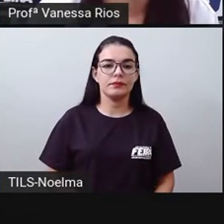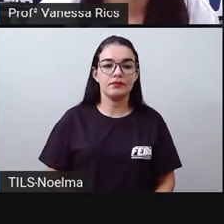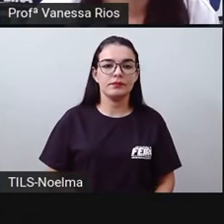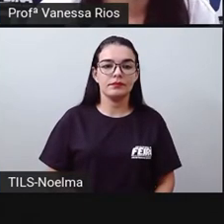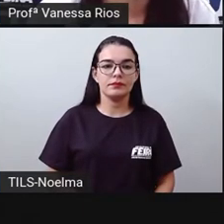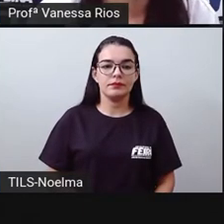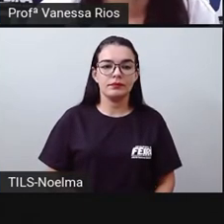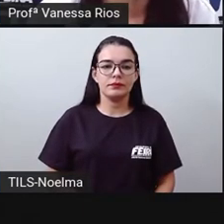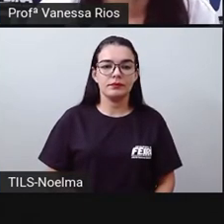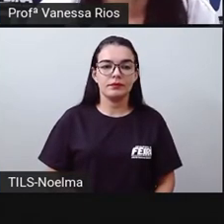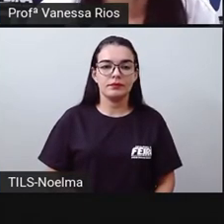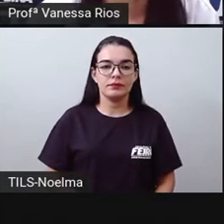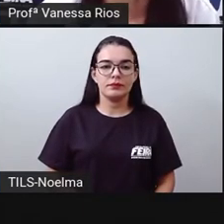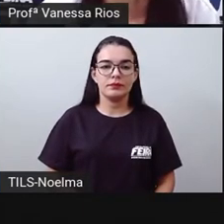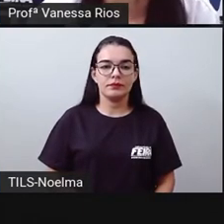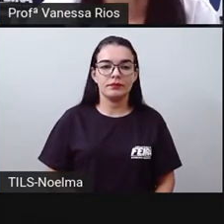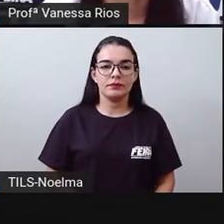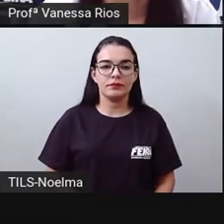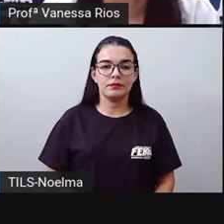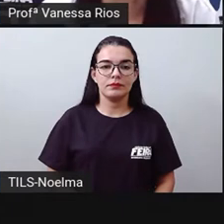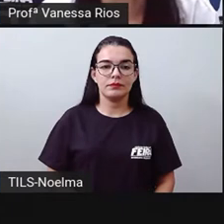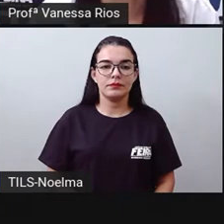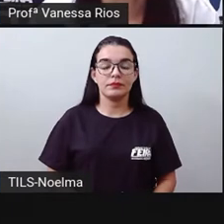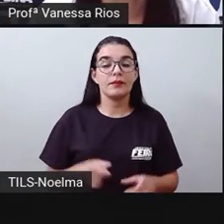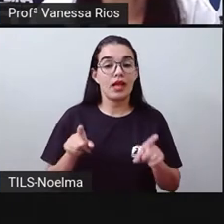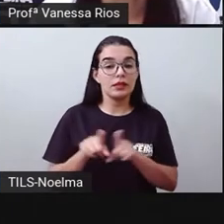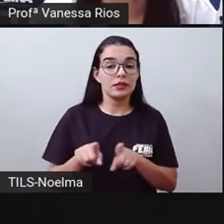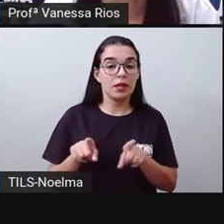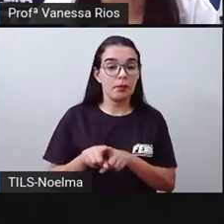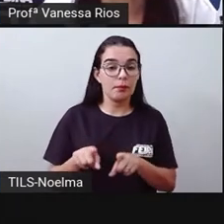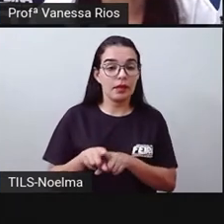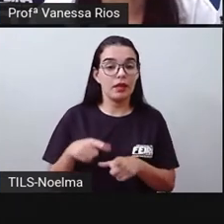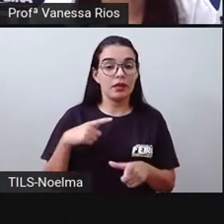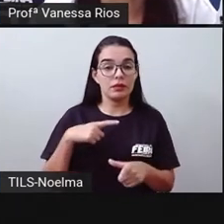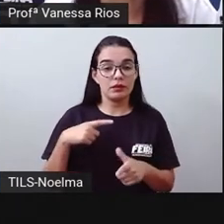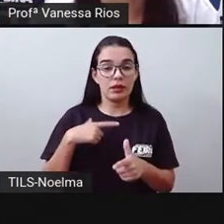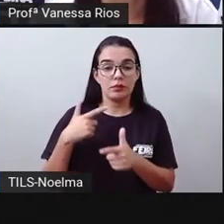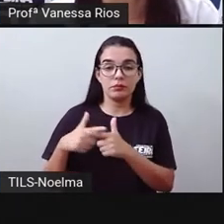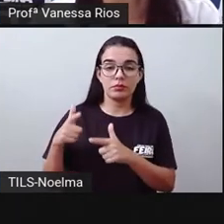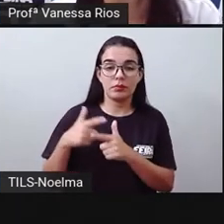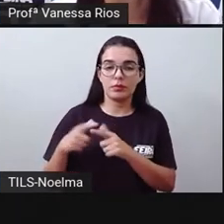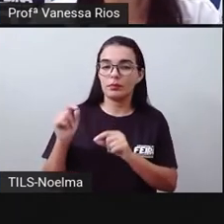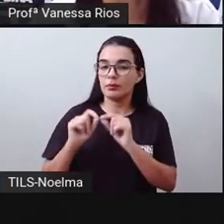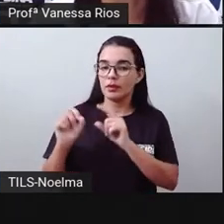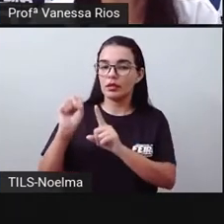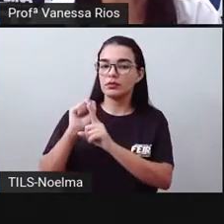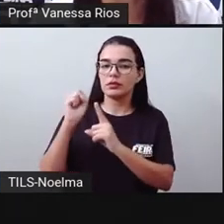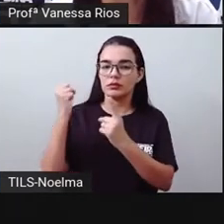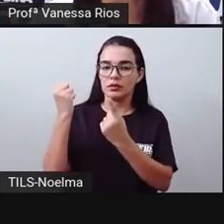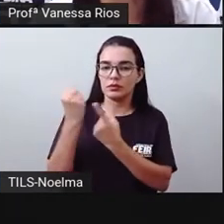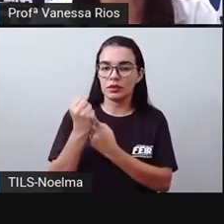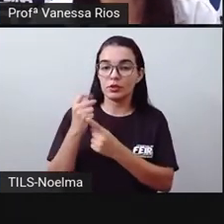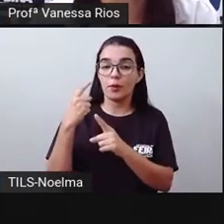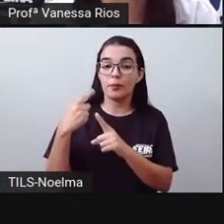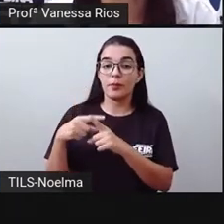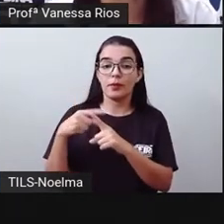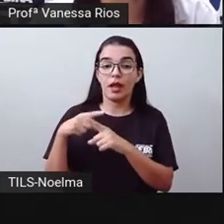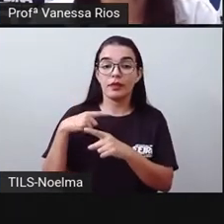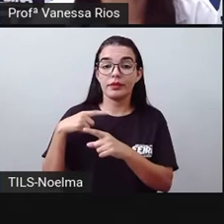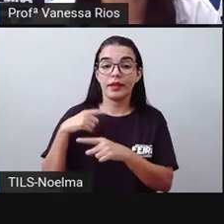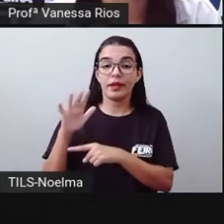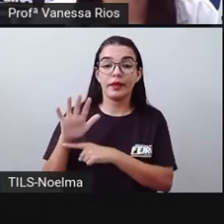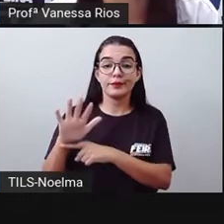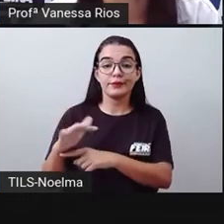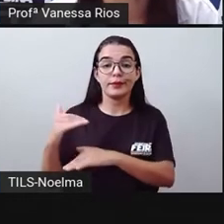de adquirir. O consumismo também causa as consequências à sociedade, já que contribui para o processo